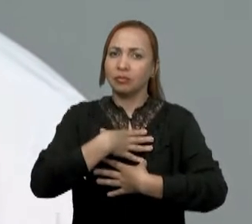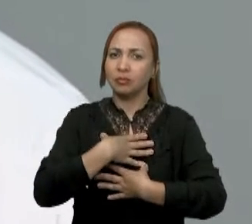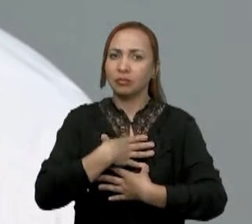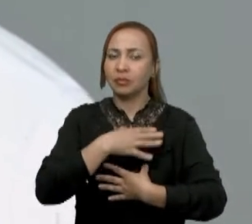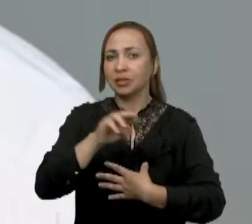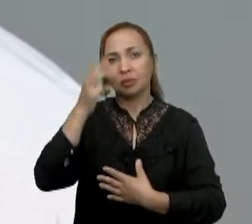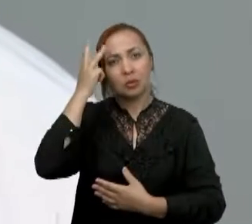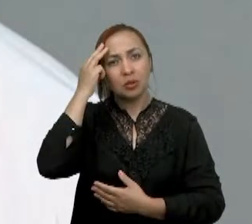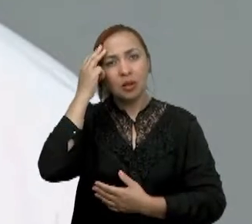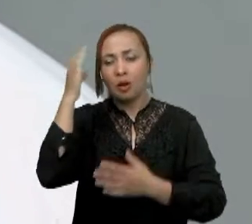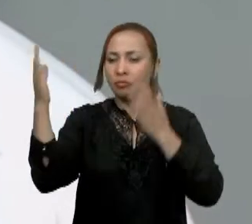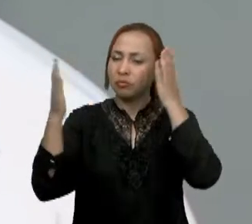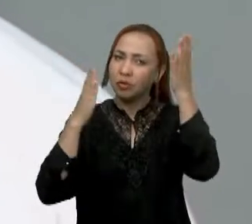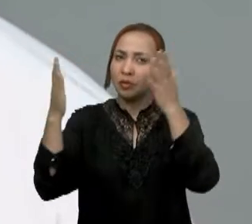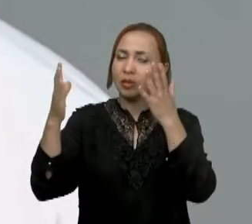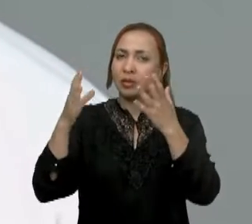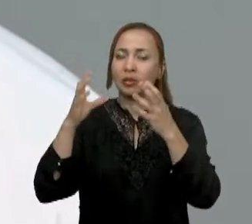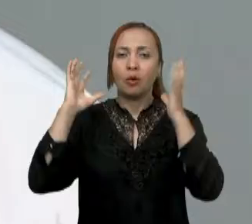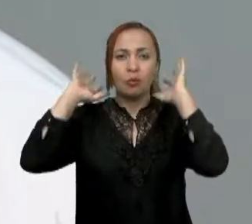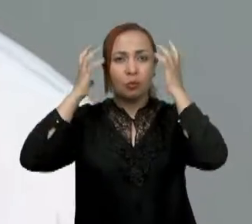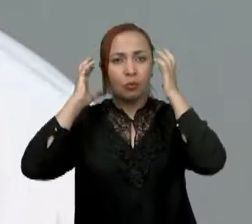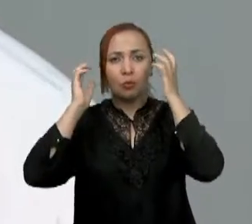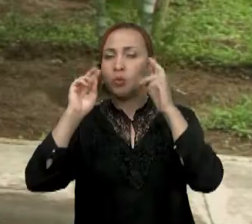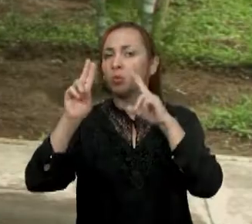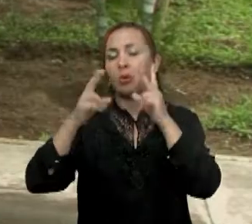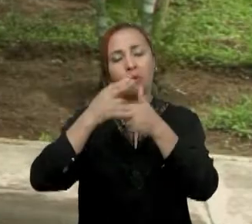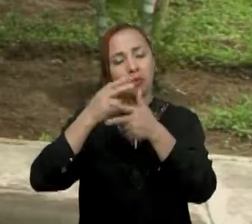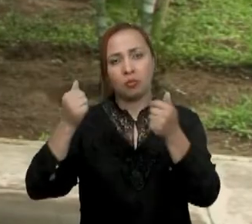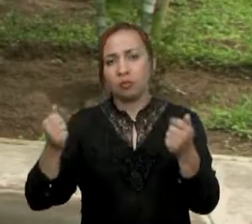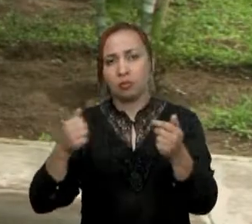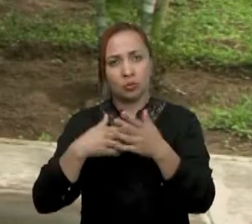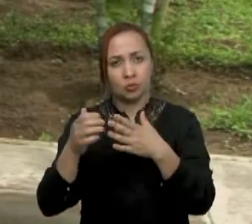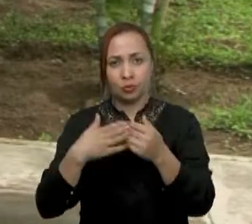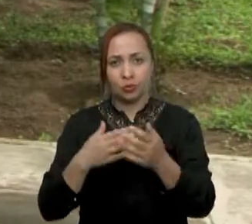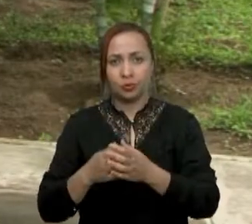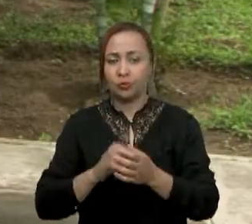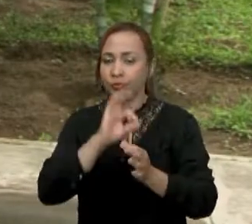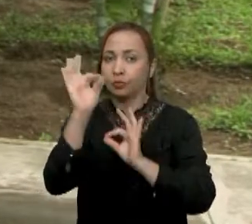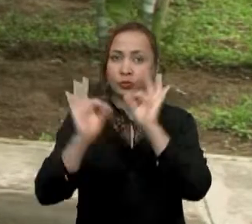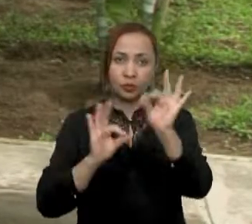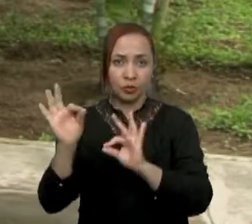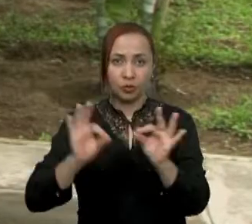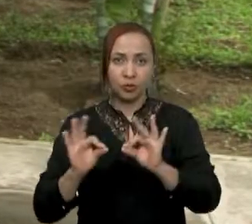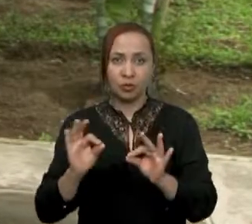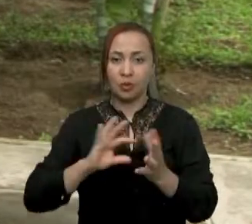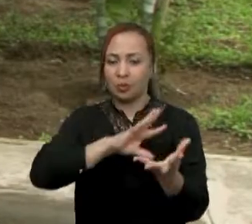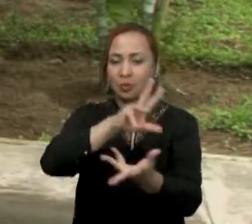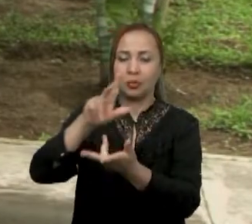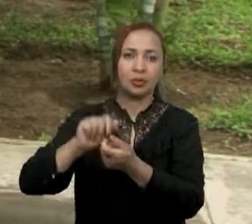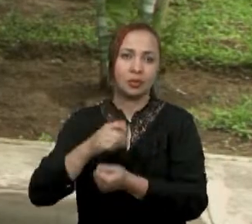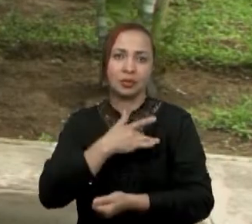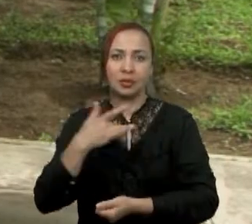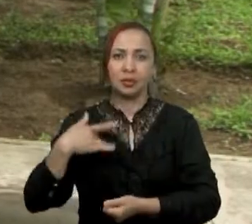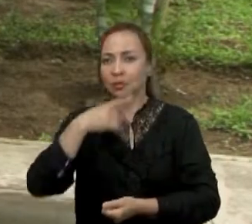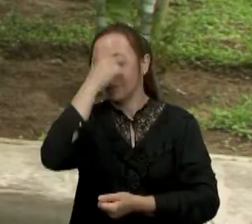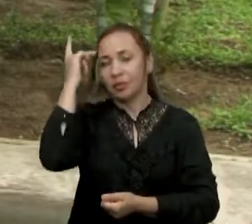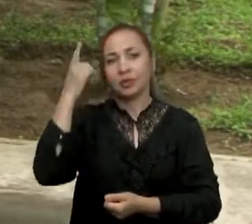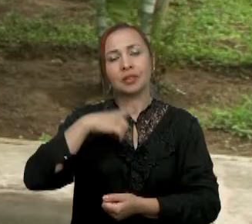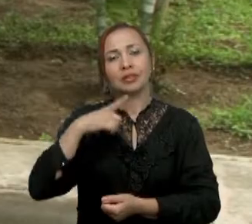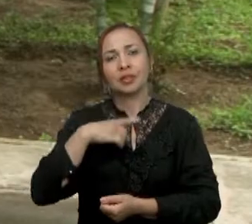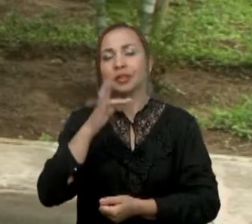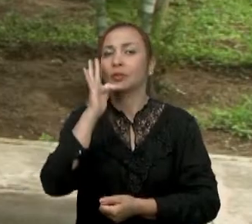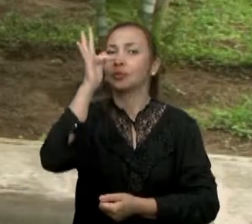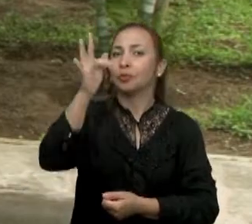neuro se para um psicólogo se para um fone e assim sucessivamente a Organização Mundial da Saúde ainda não sabe o percentual de pessoas